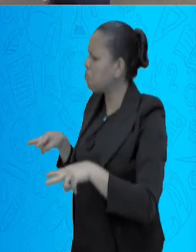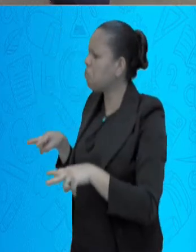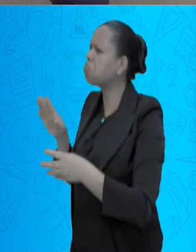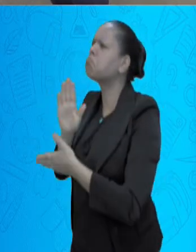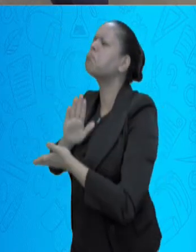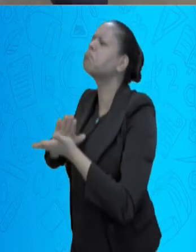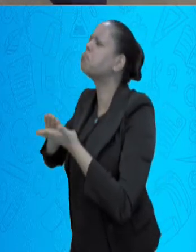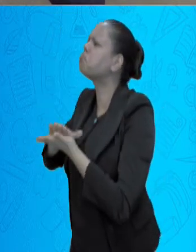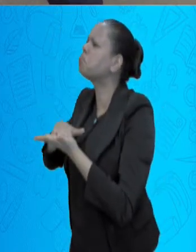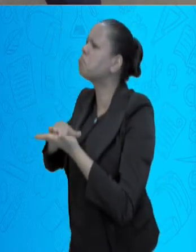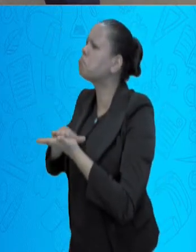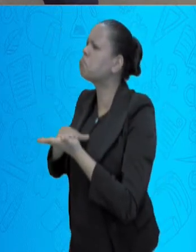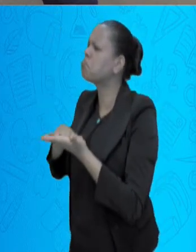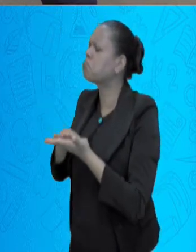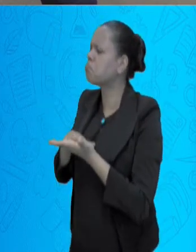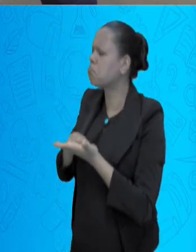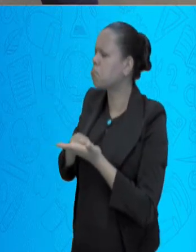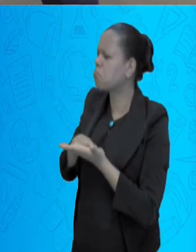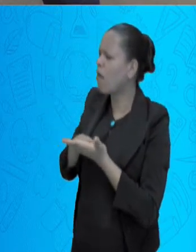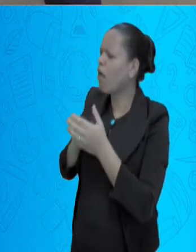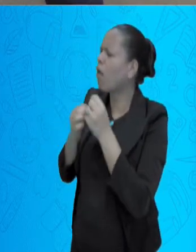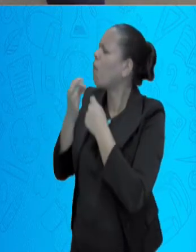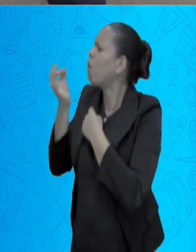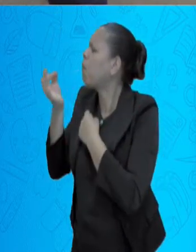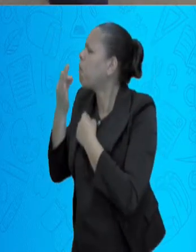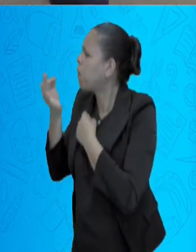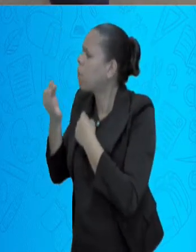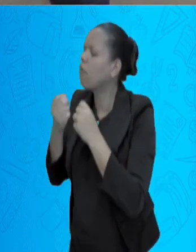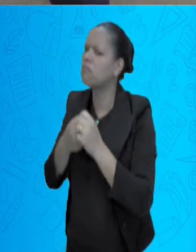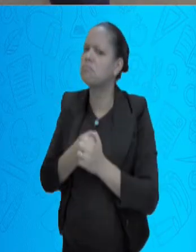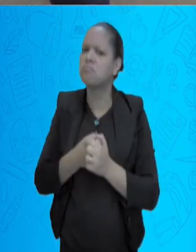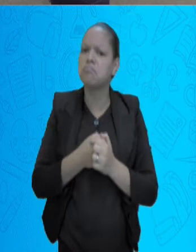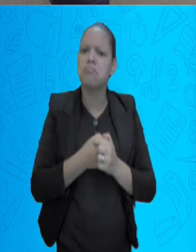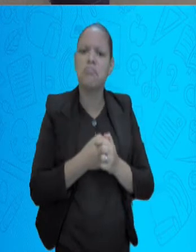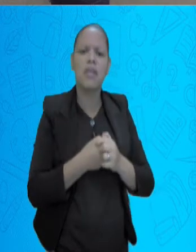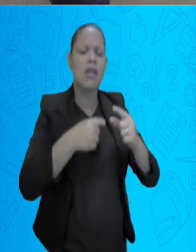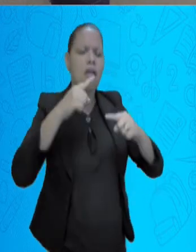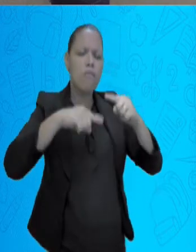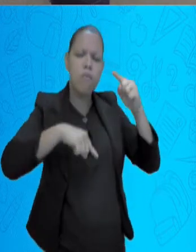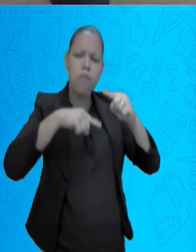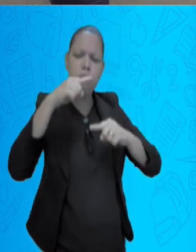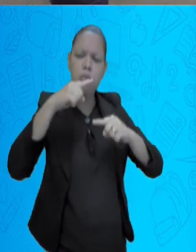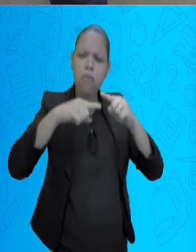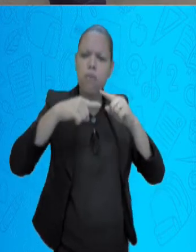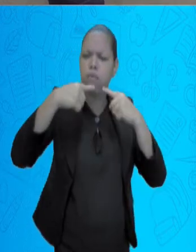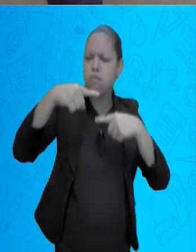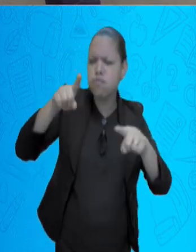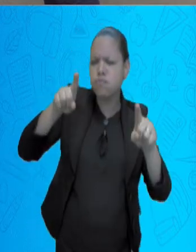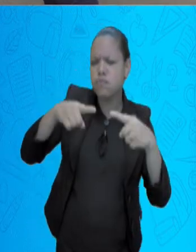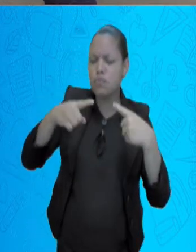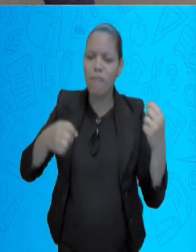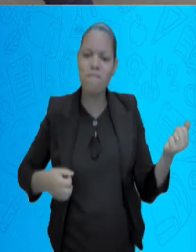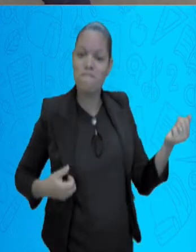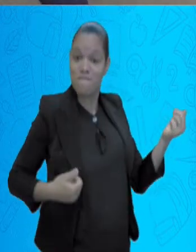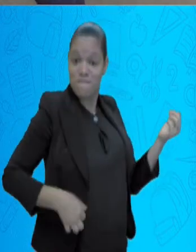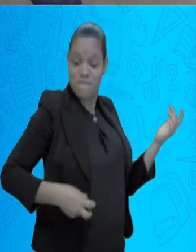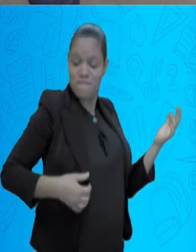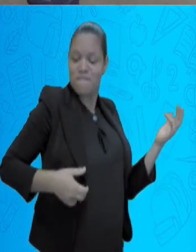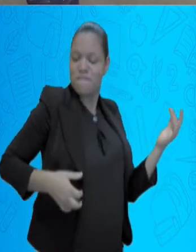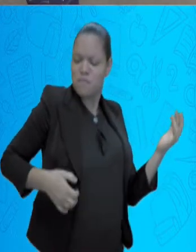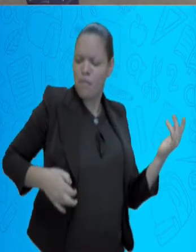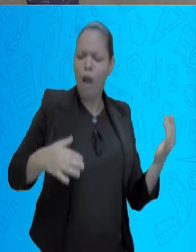soprar. Então, ele é um instrumento de corda. O som sai dele através da vibração das